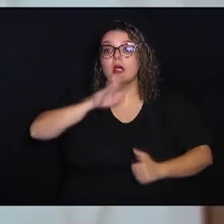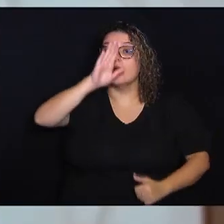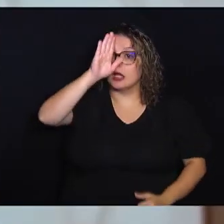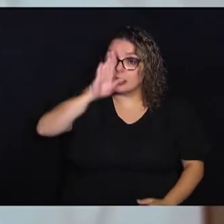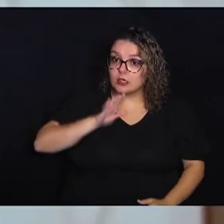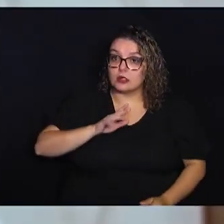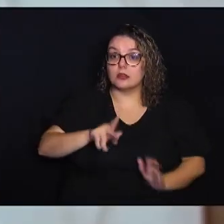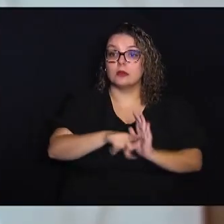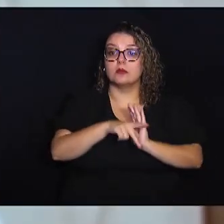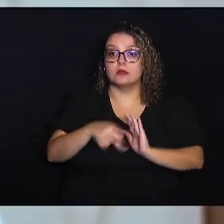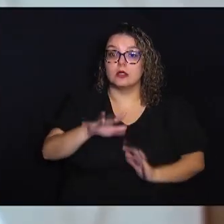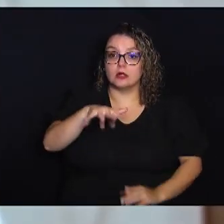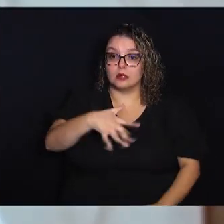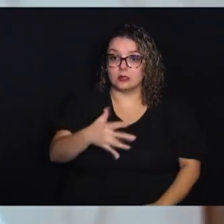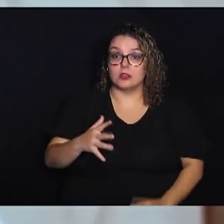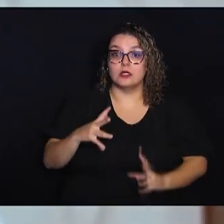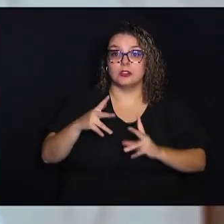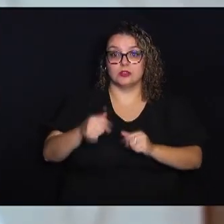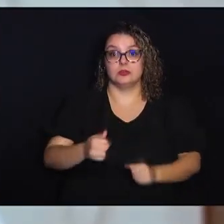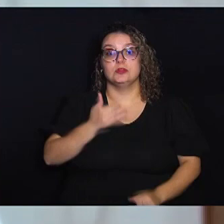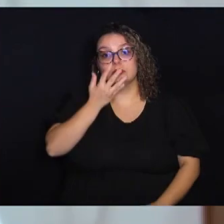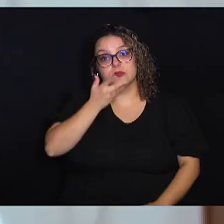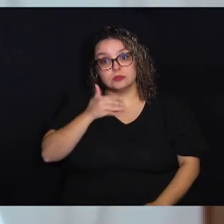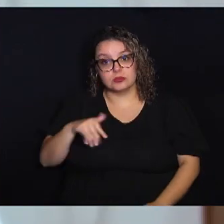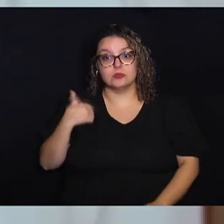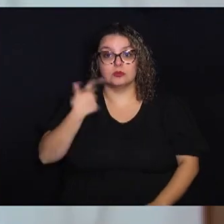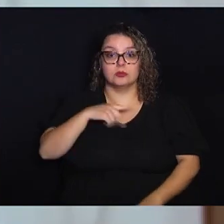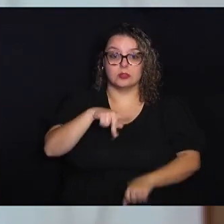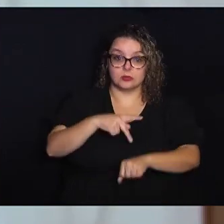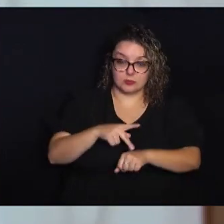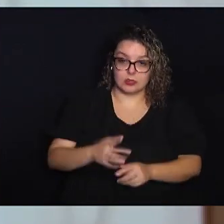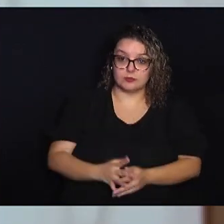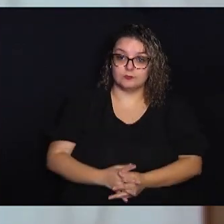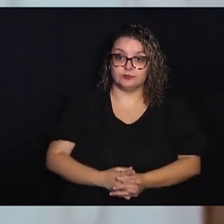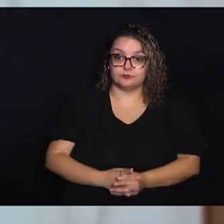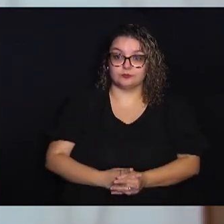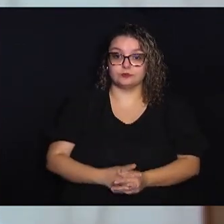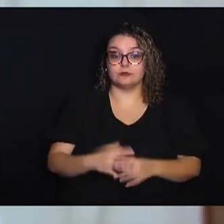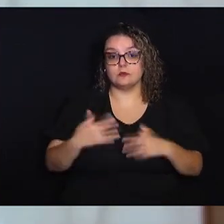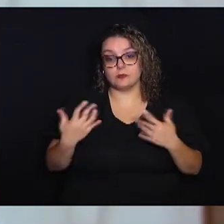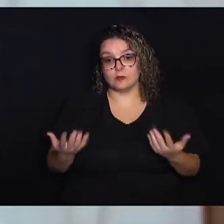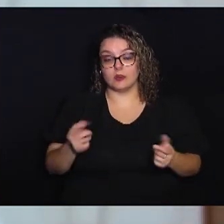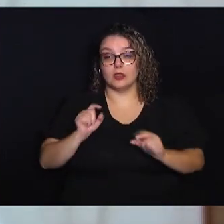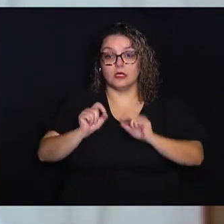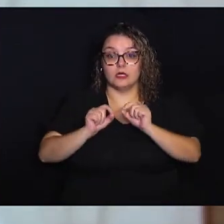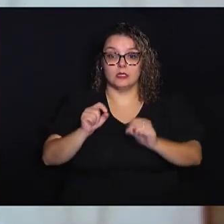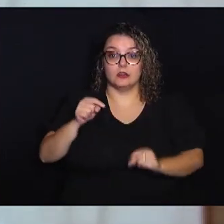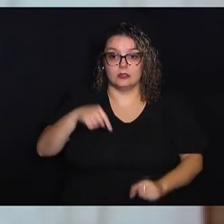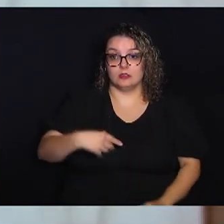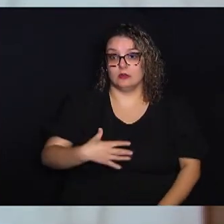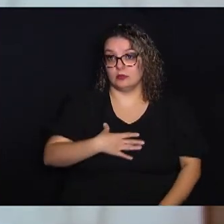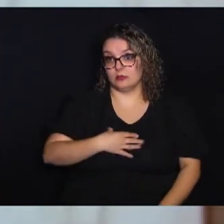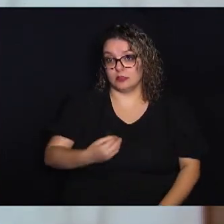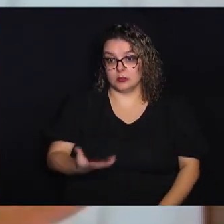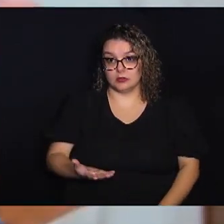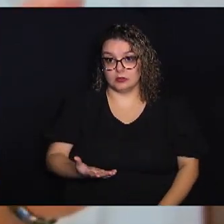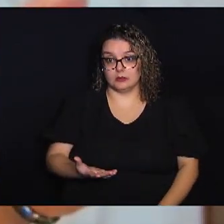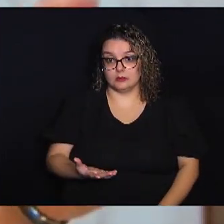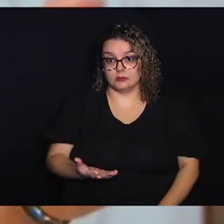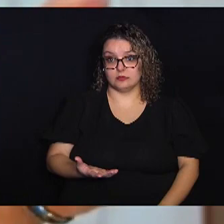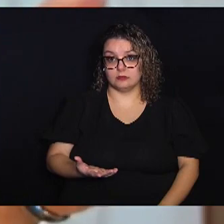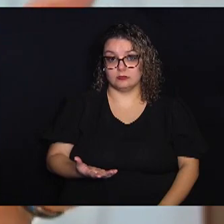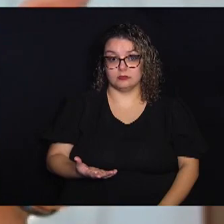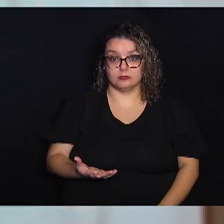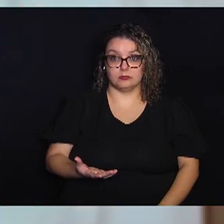faz parte do calendário de todas as crianças do nosso país. Então, quem tem filhos, né, e for